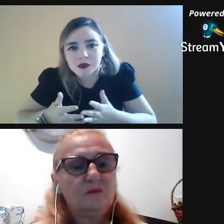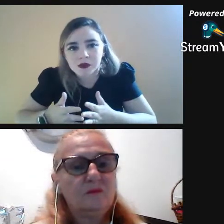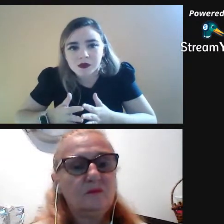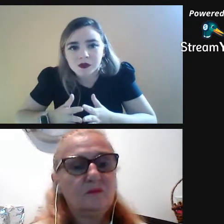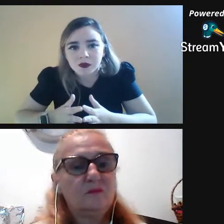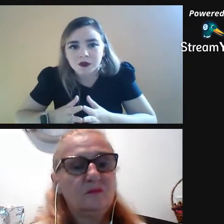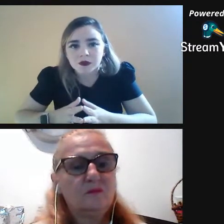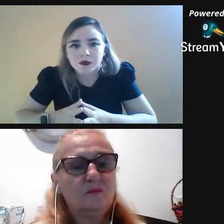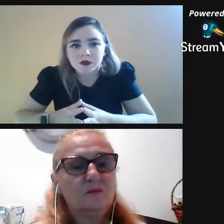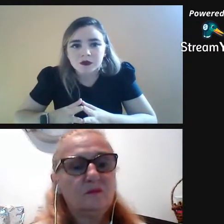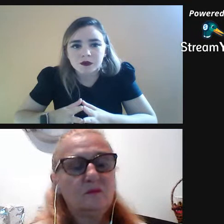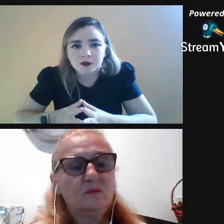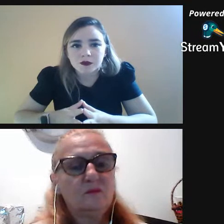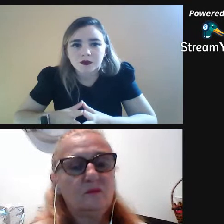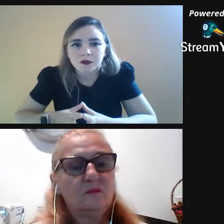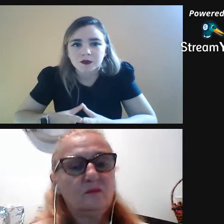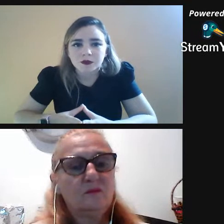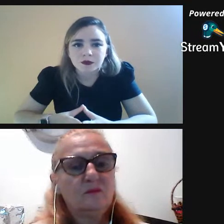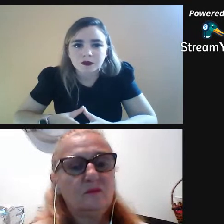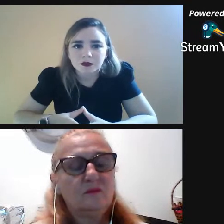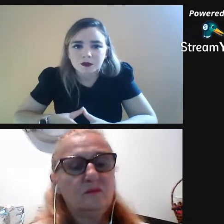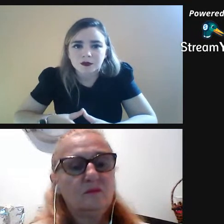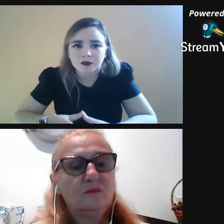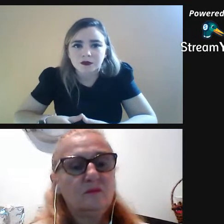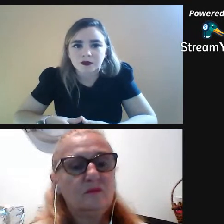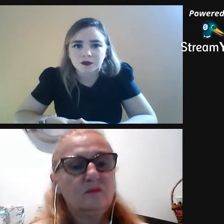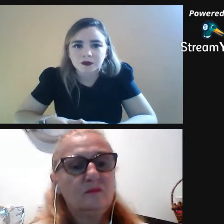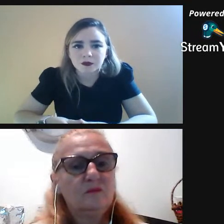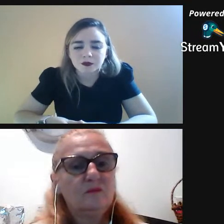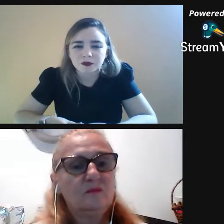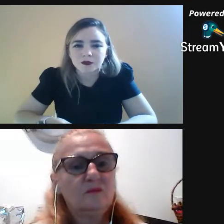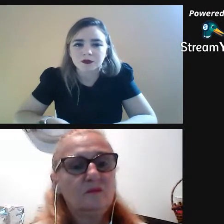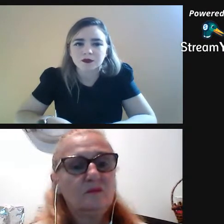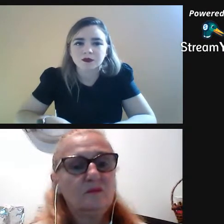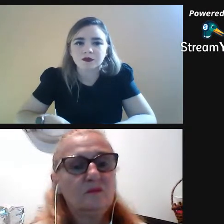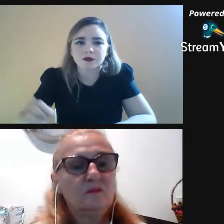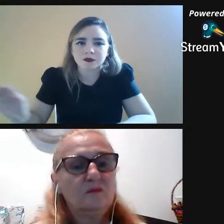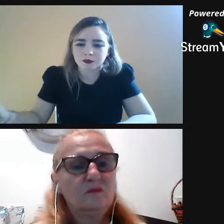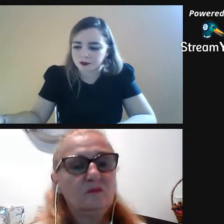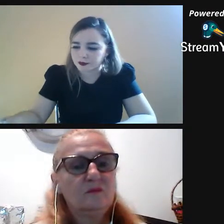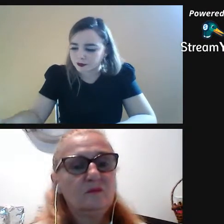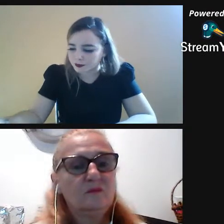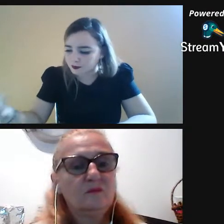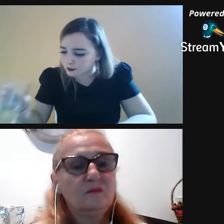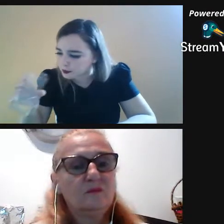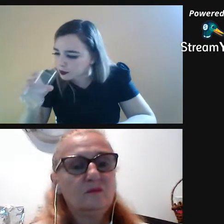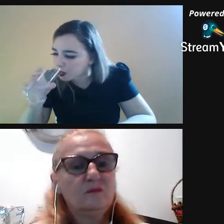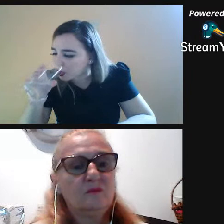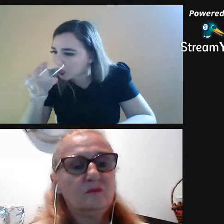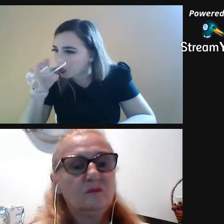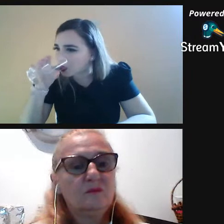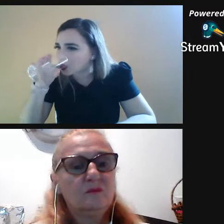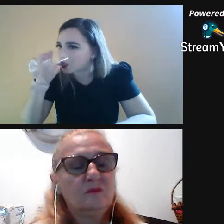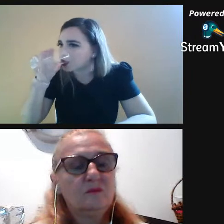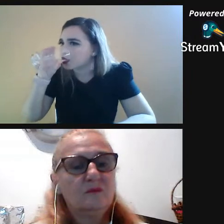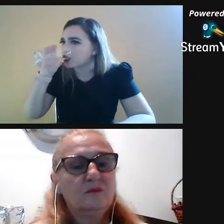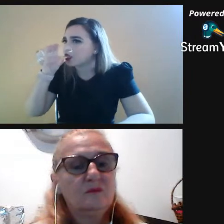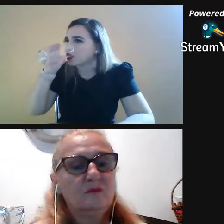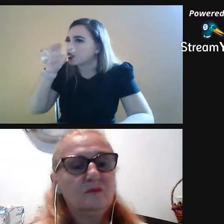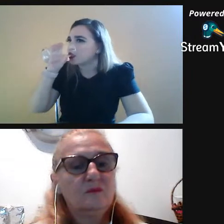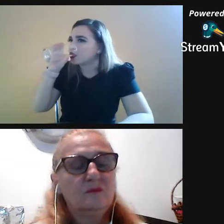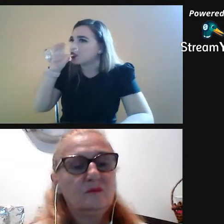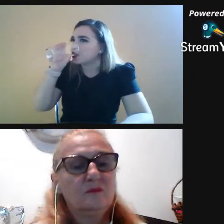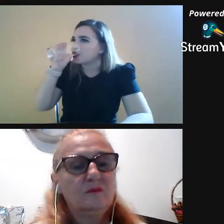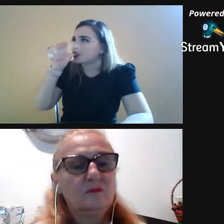de sonoridade, né? Eu lembro muito do saudoso Naná Vasconcelos, que é falecido, né? Que ele usava o próprio corpo dele para fazer sons,